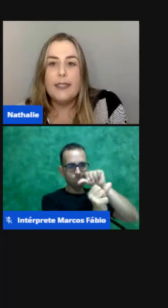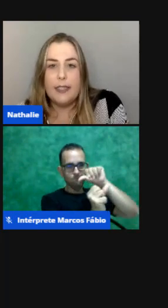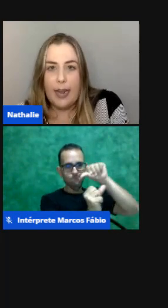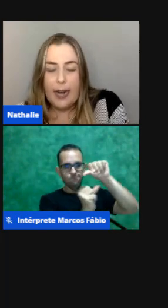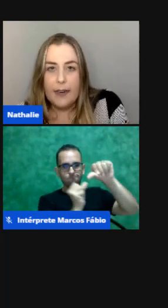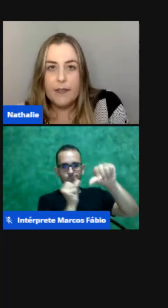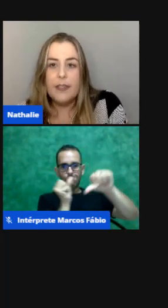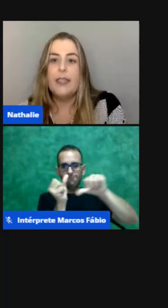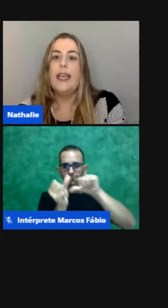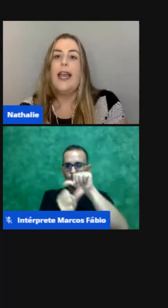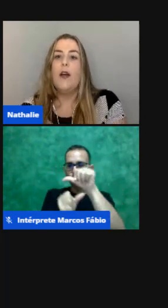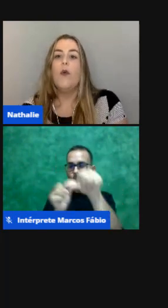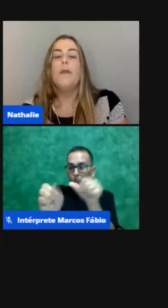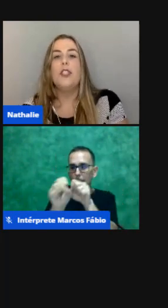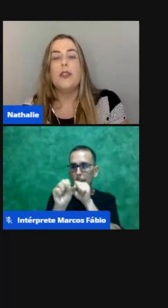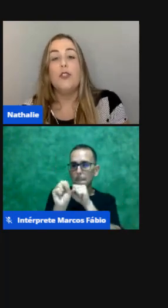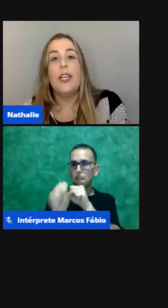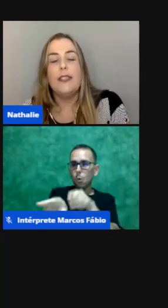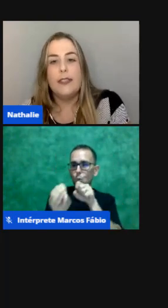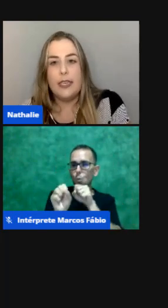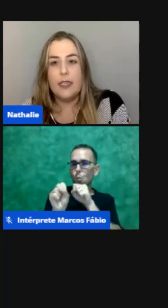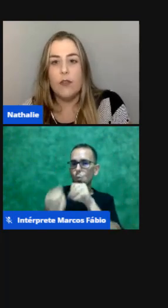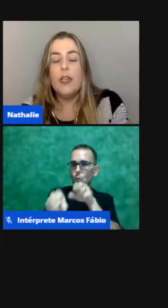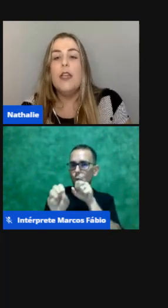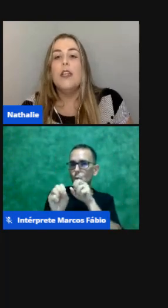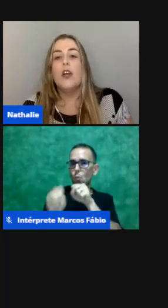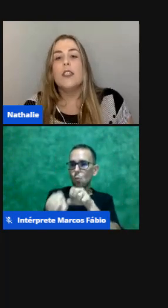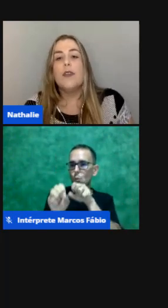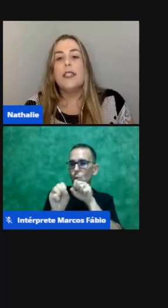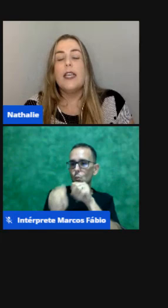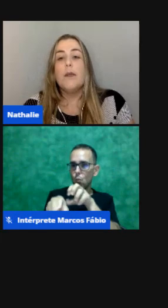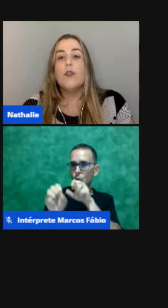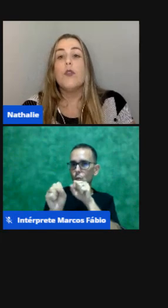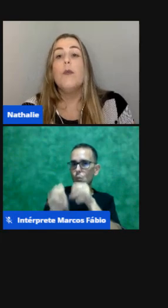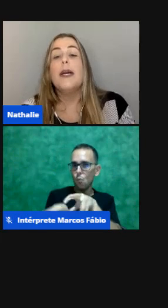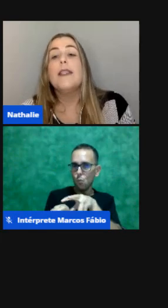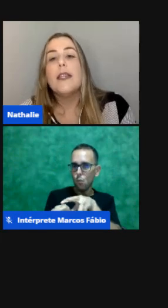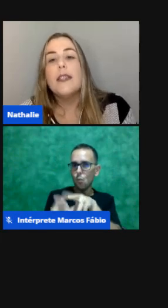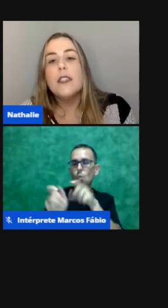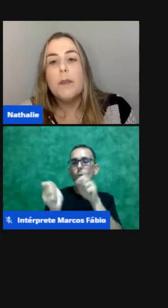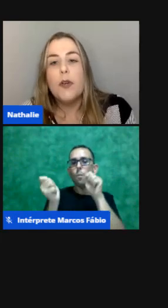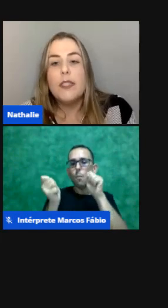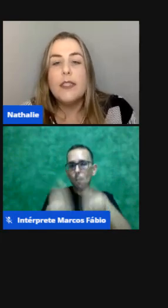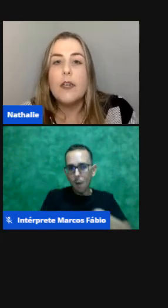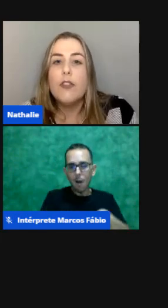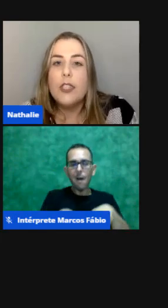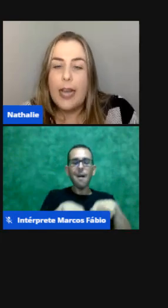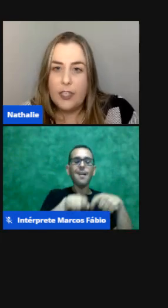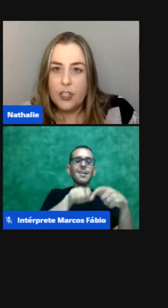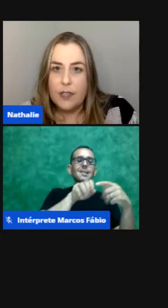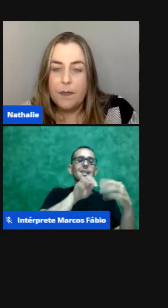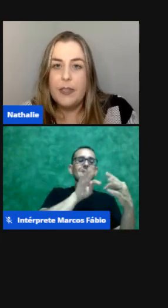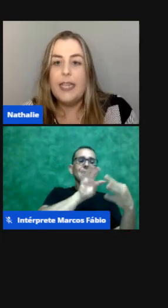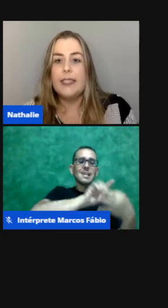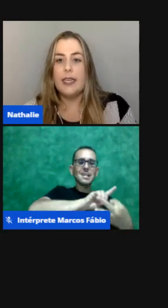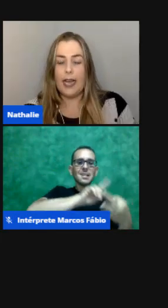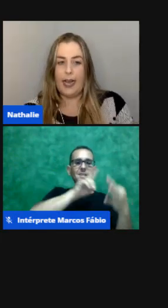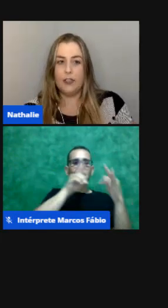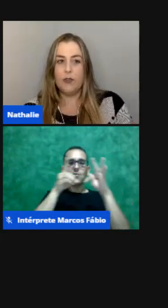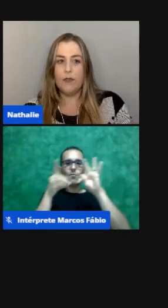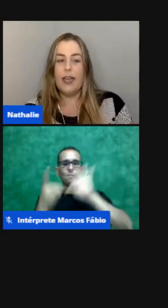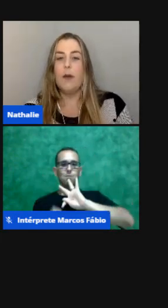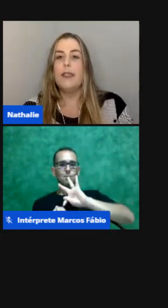a ensinar, que é um objeto de ensino, nós fazemos uma transposição didática.